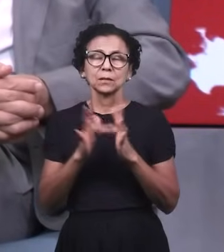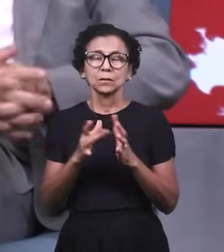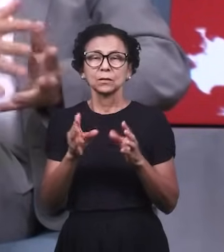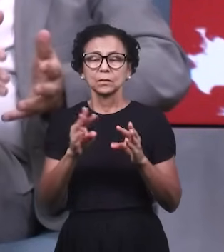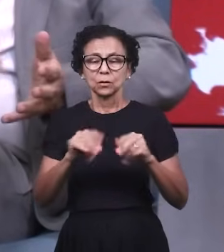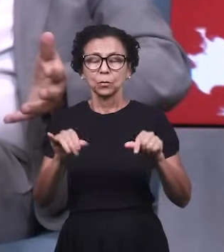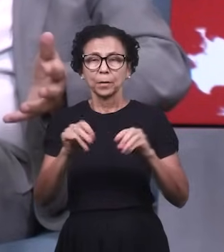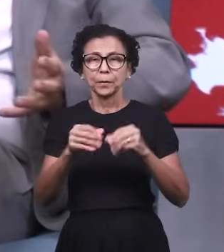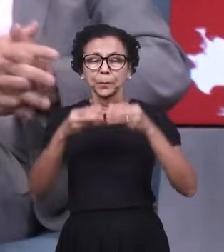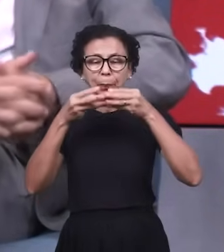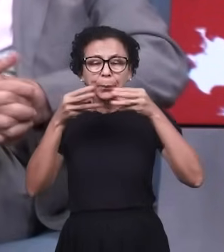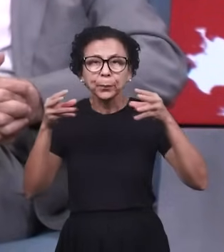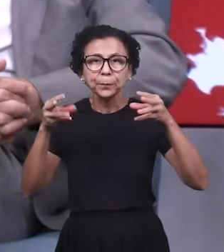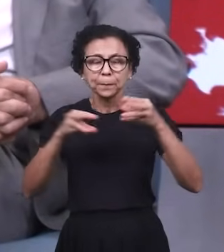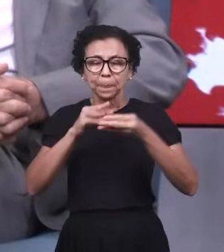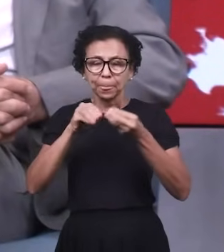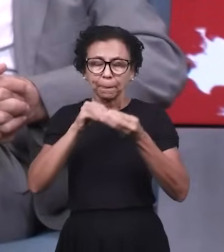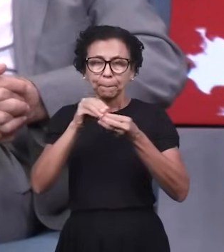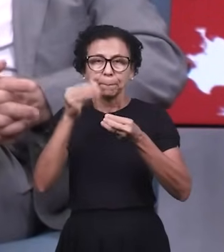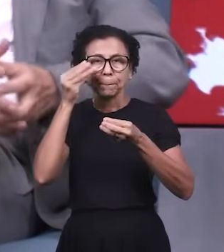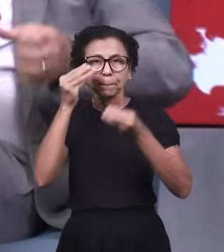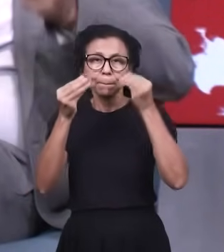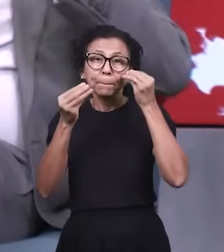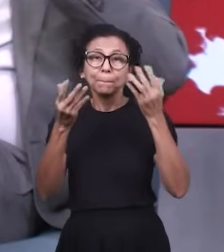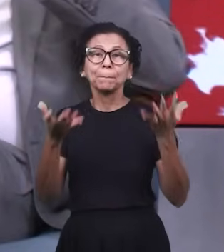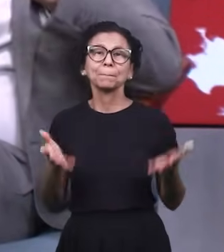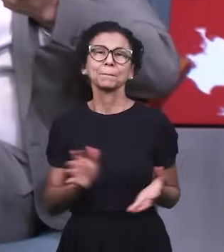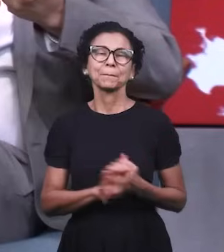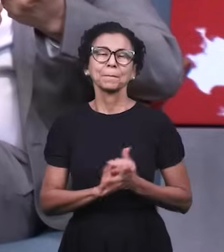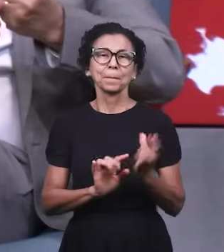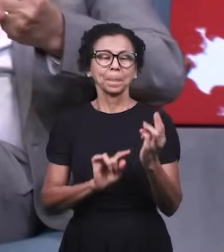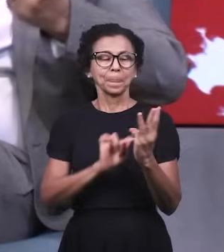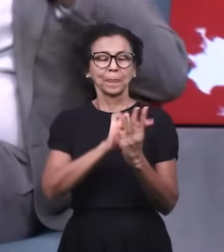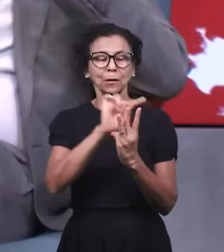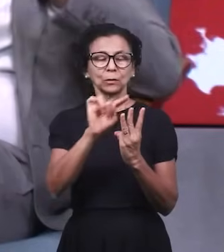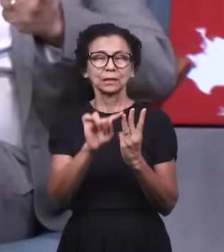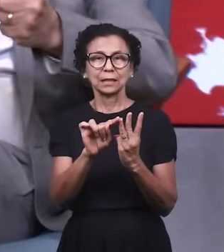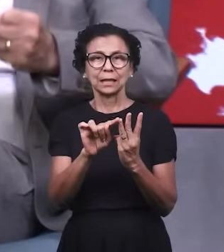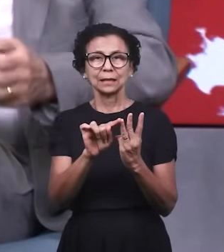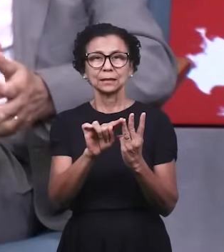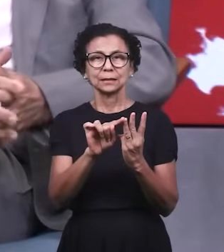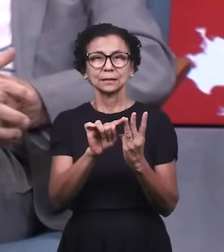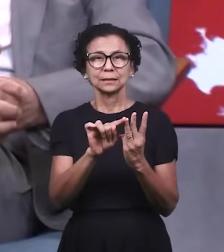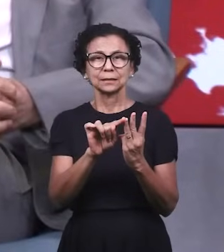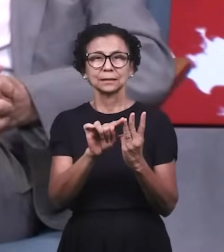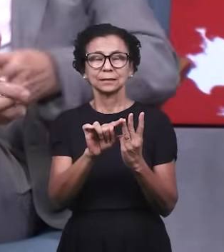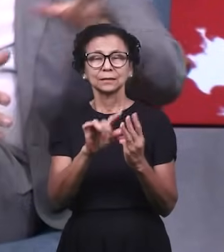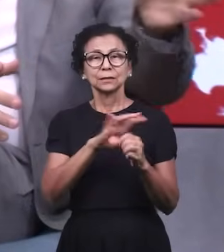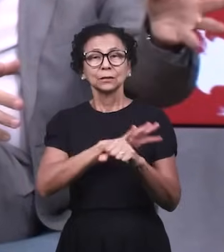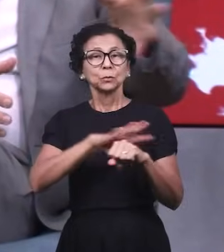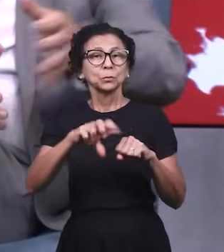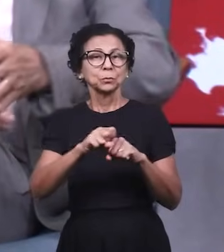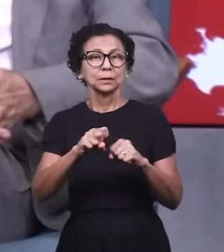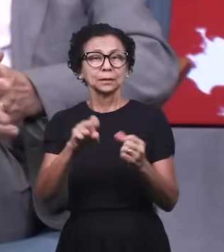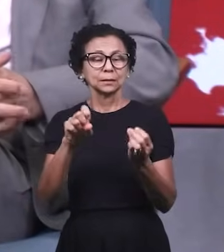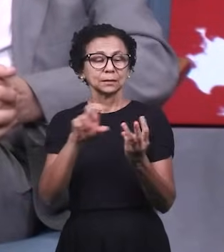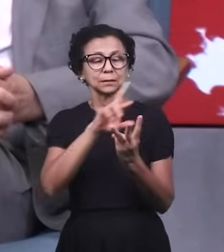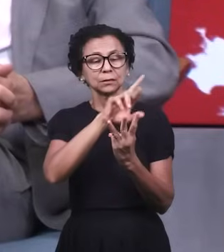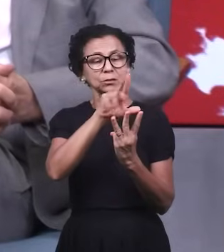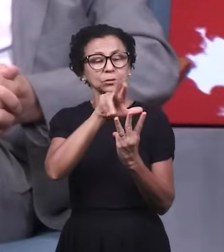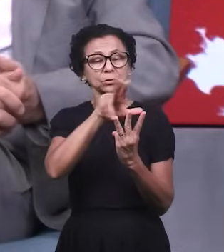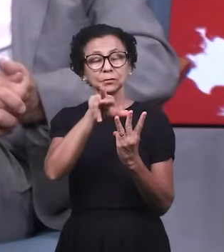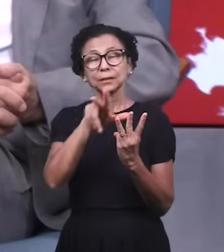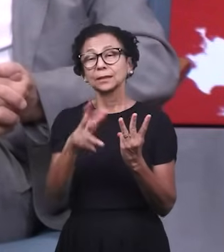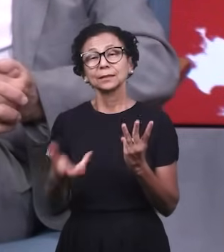isso. Ato e processo. Tem a experiência de salvação de uma vez só, como Bartimeu. Outros